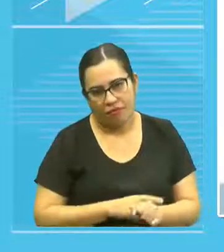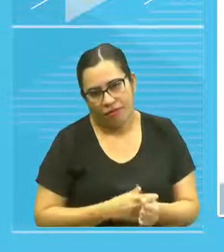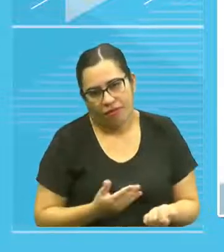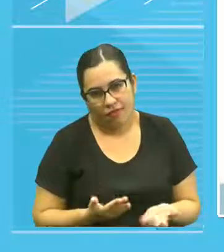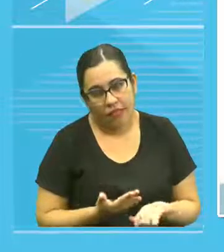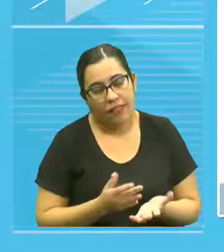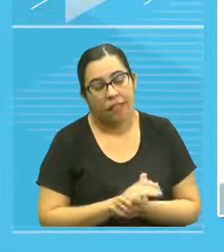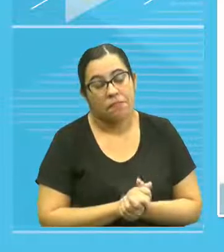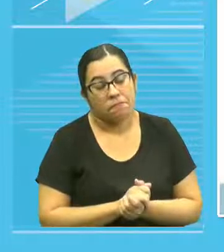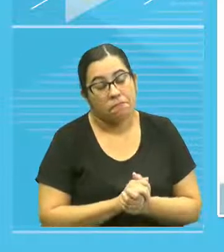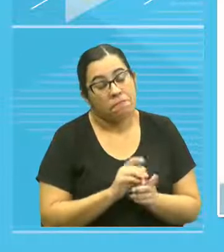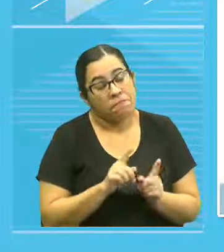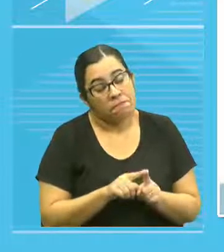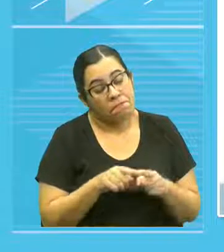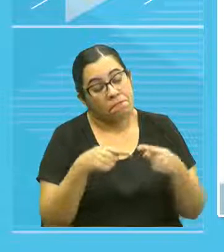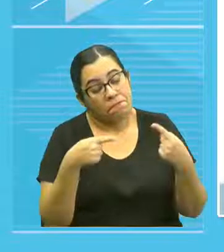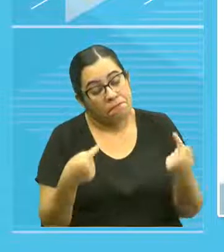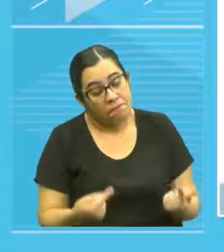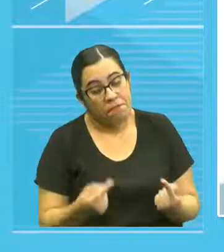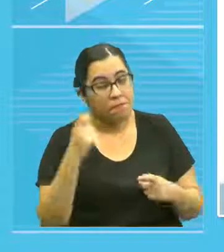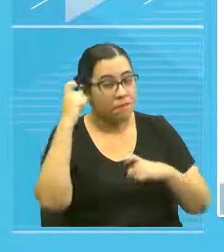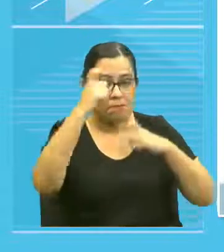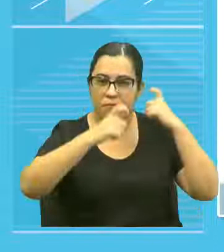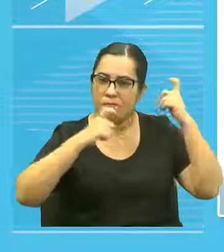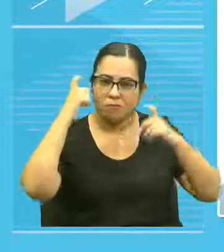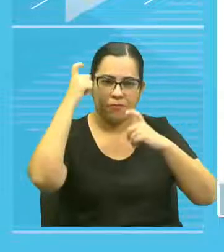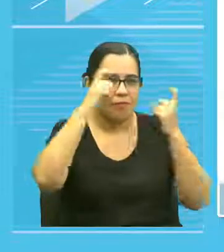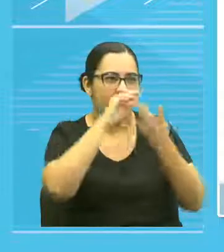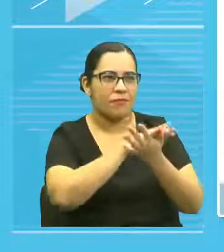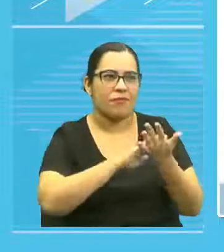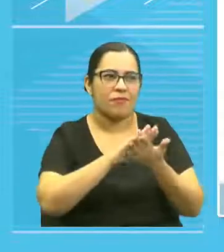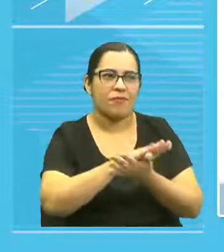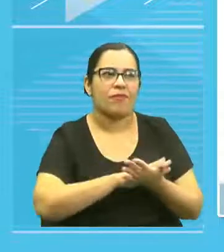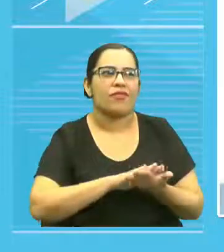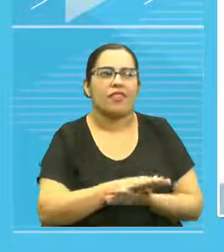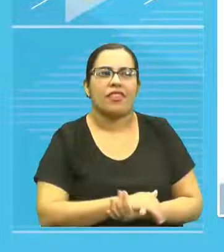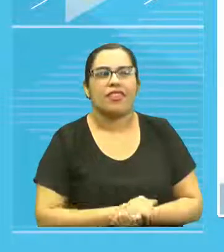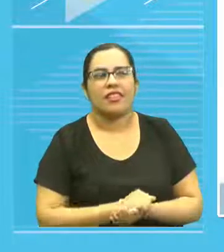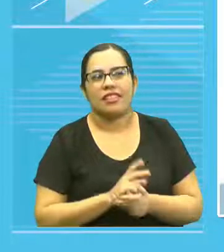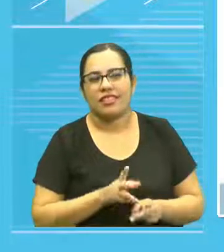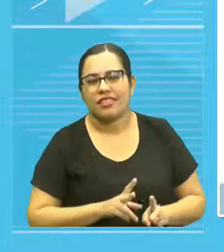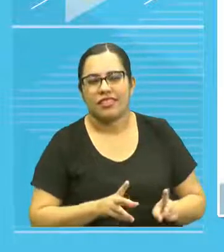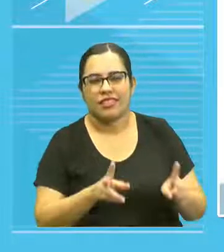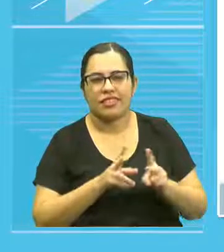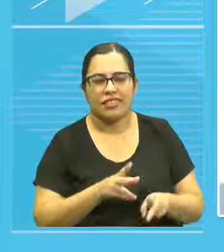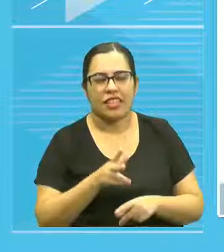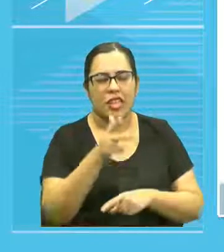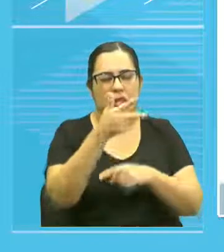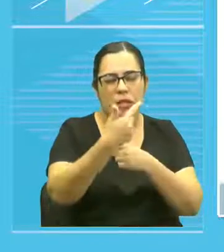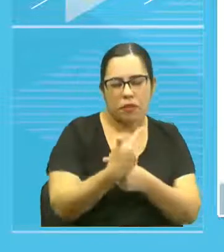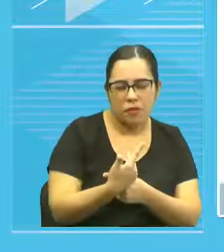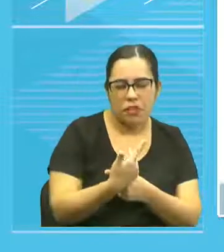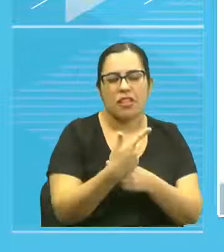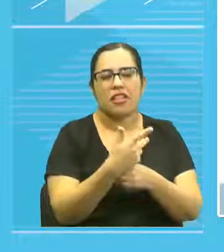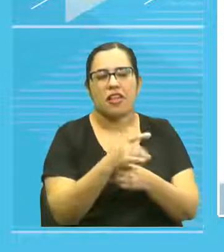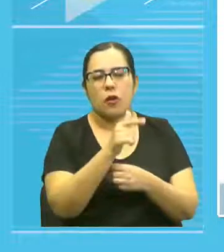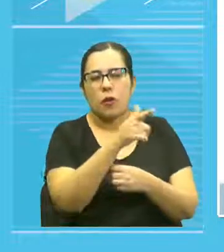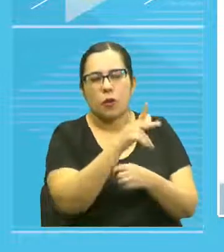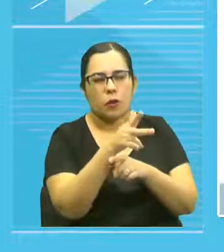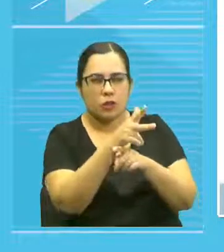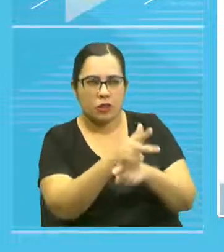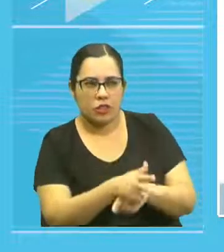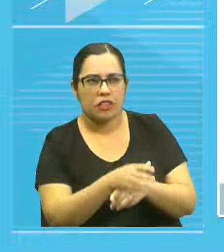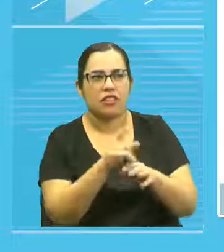aqui mas nem vos preocupeis é eu sempre vou lá na câmera do Daniel do Tiago